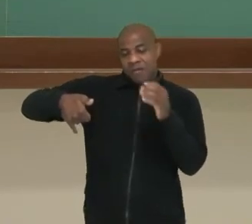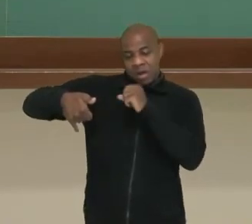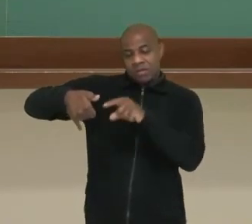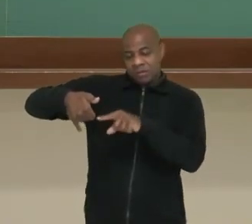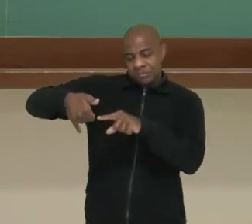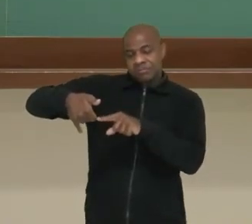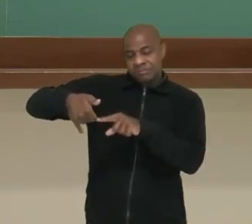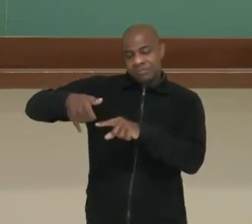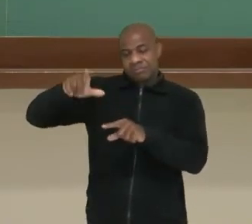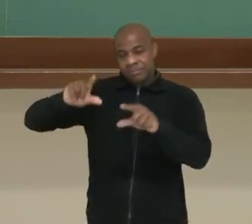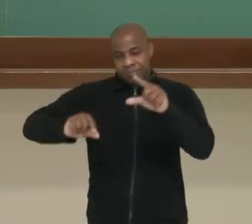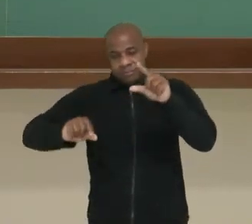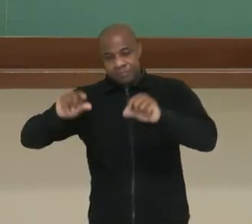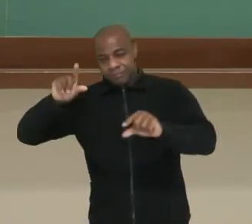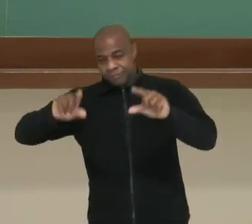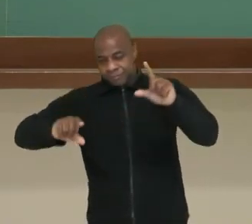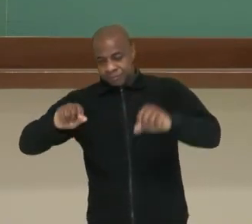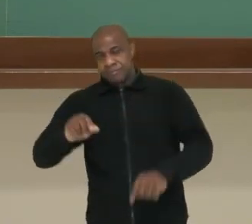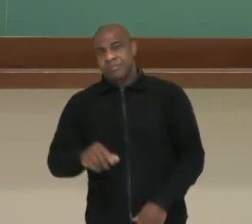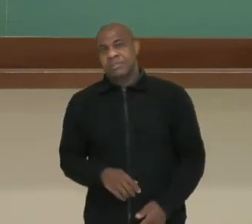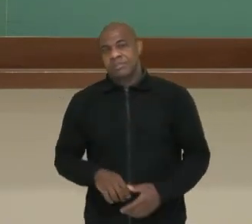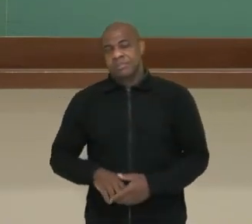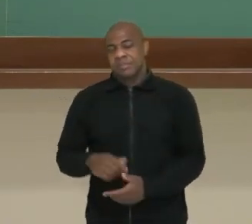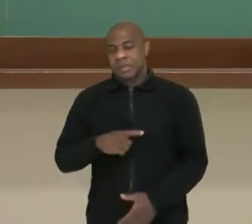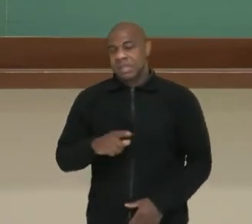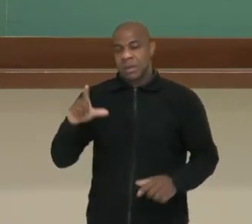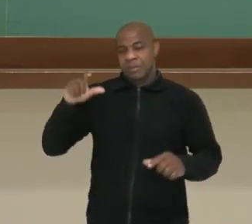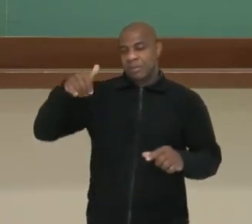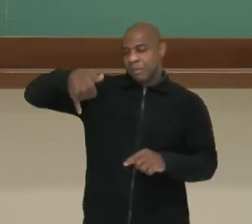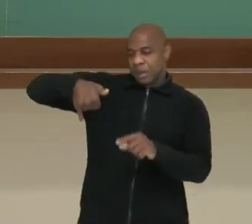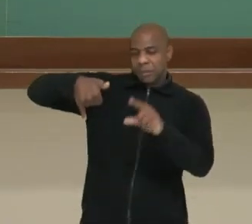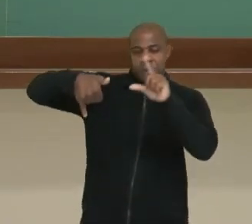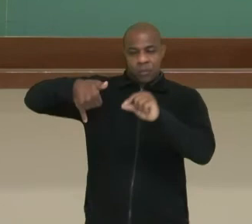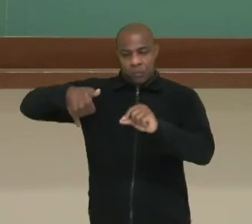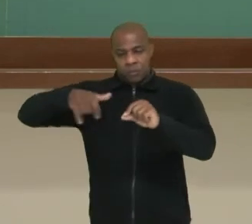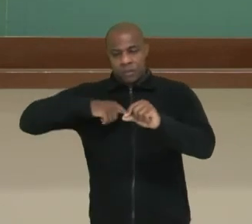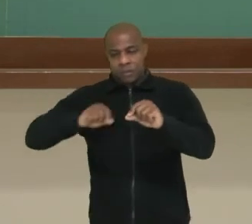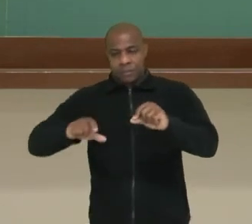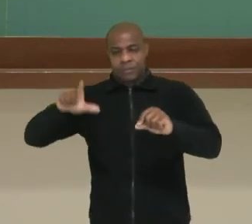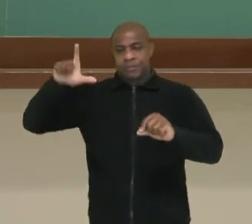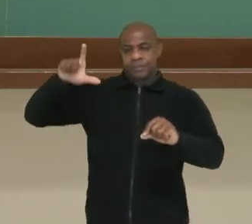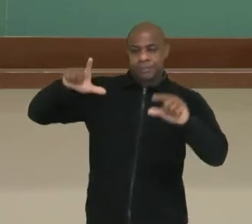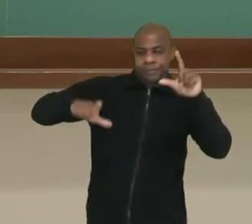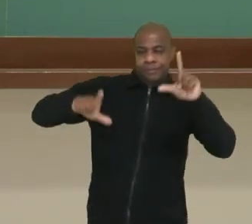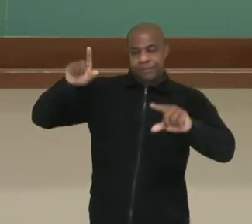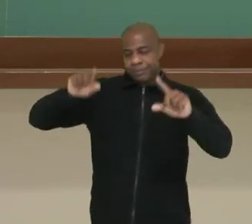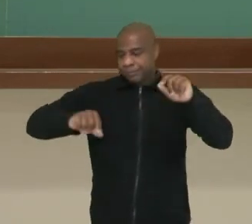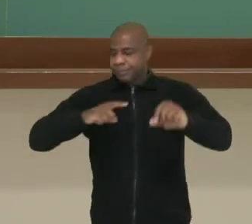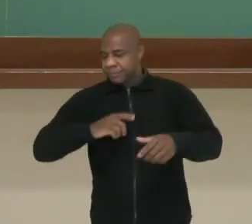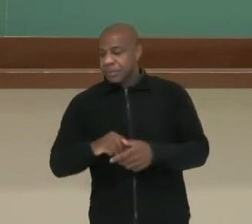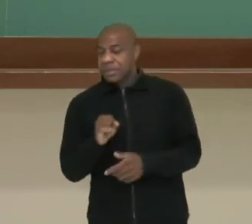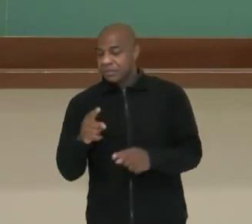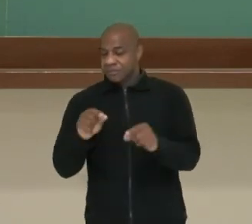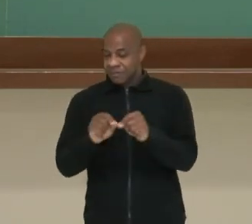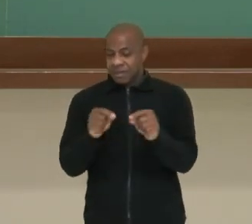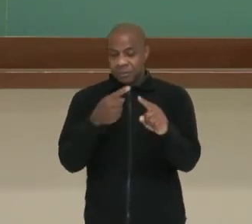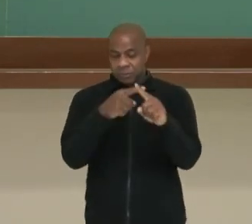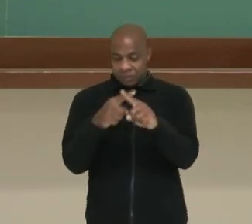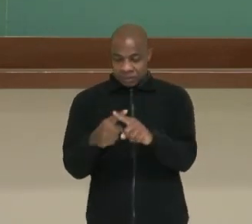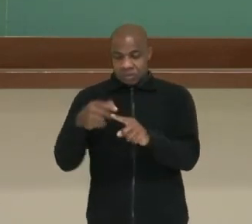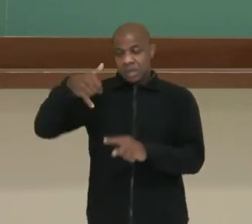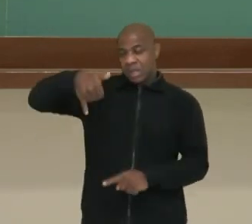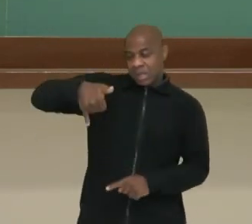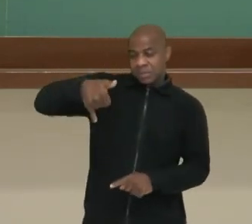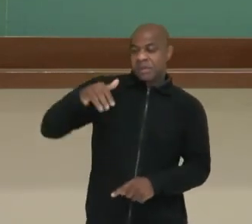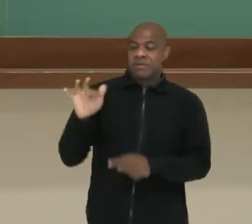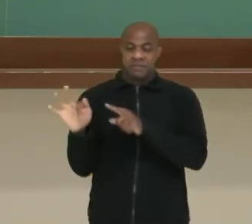Quem fala com grande frequência, o lambda é curto. E assim por diante. Mas quando você faz a multiplicação entre lambda e frequência, o pessoal dá a